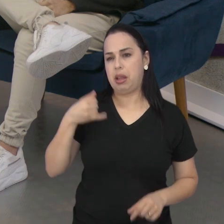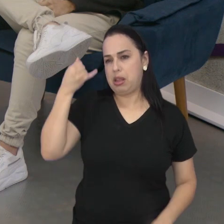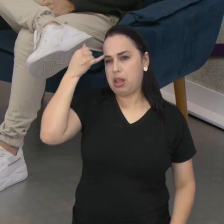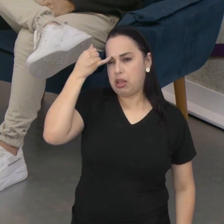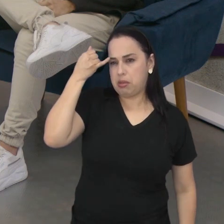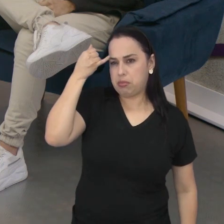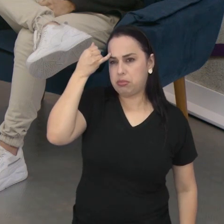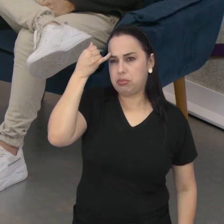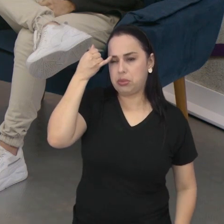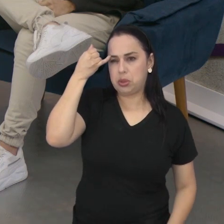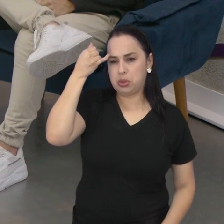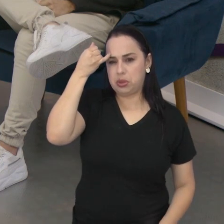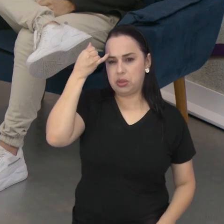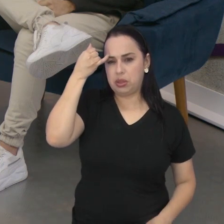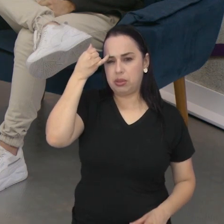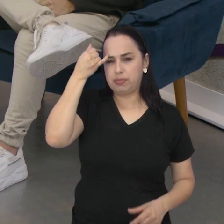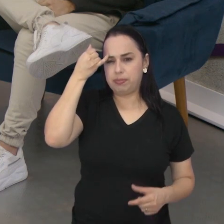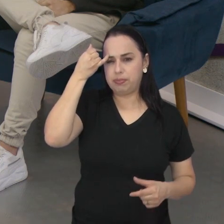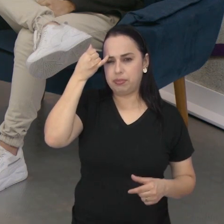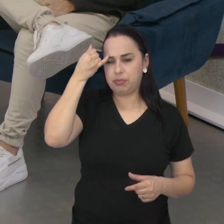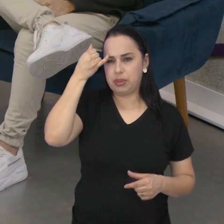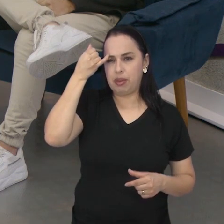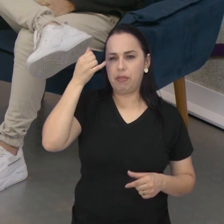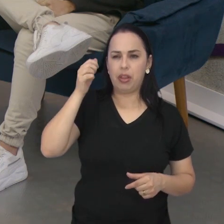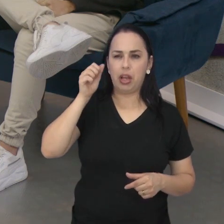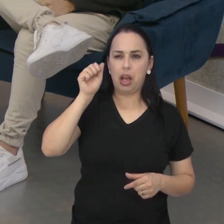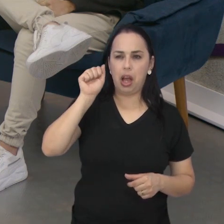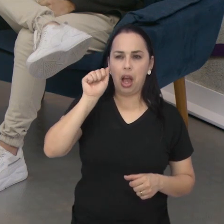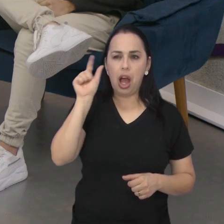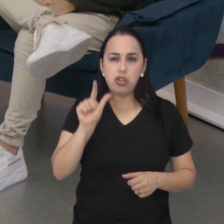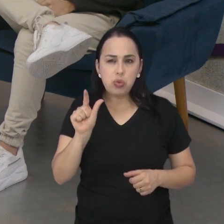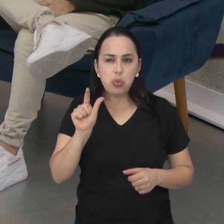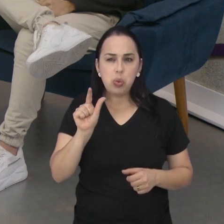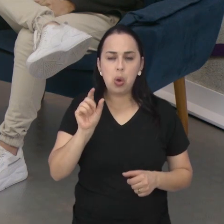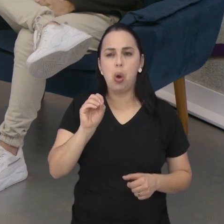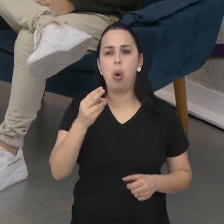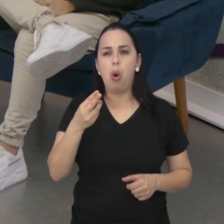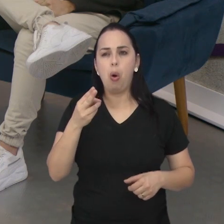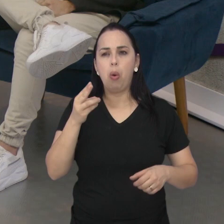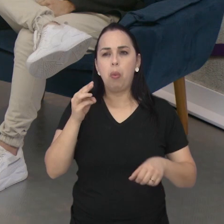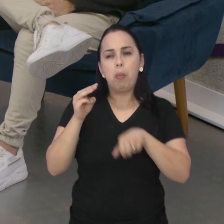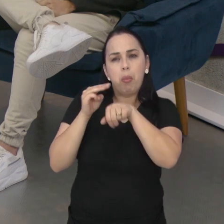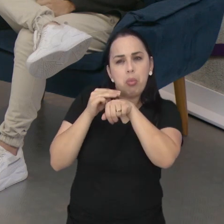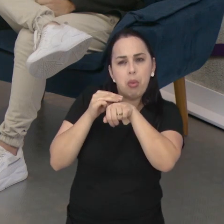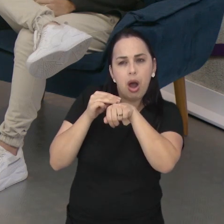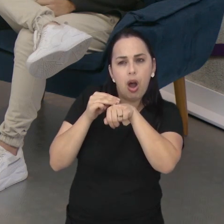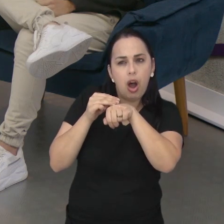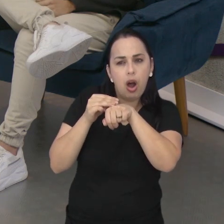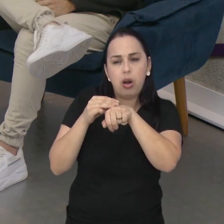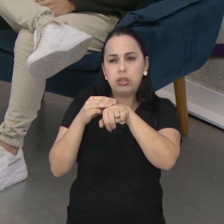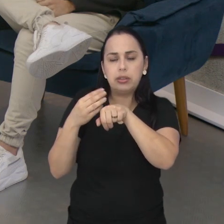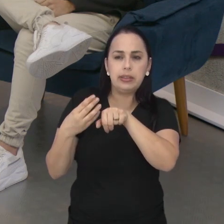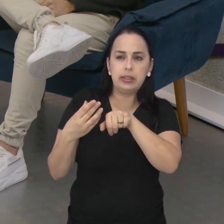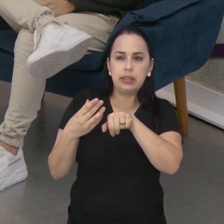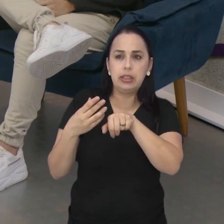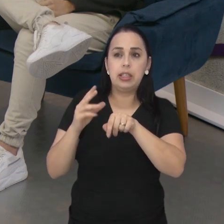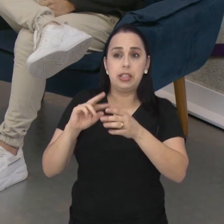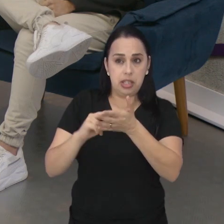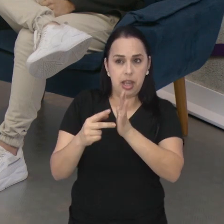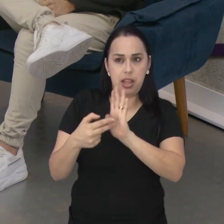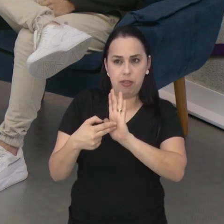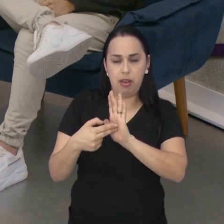da micropigmentação que faz, fica azulzinha ou fica mais marronzinha, é